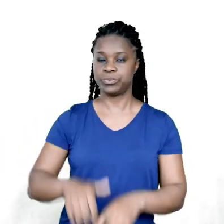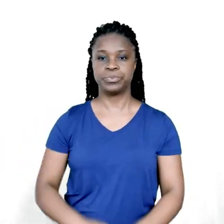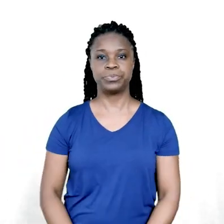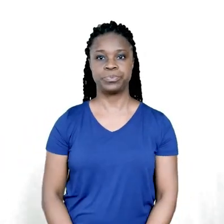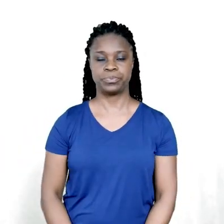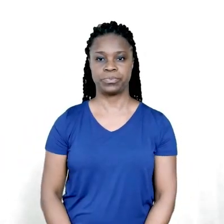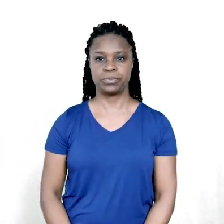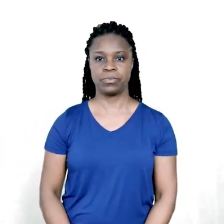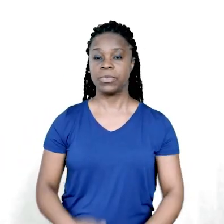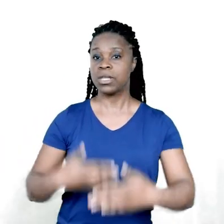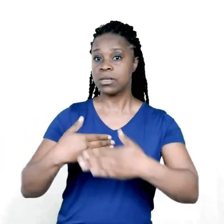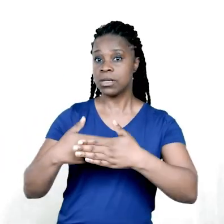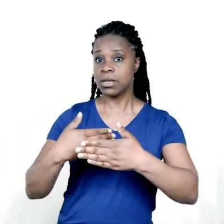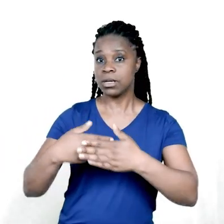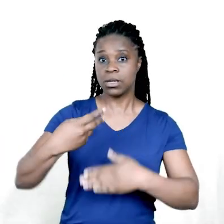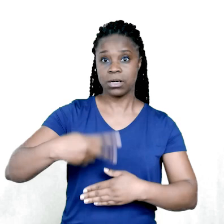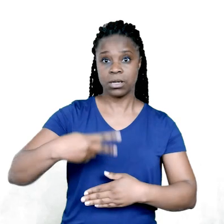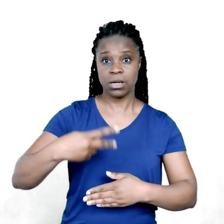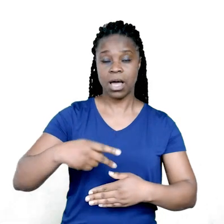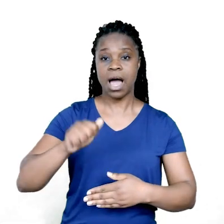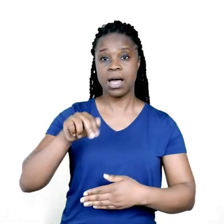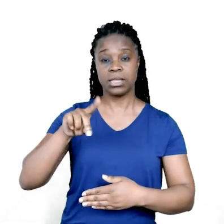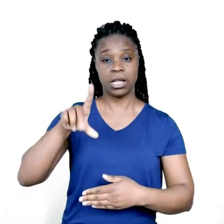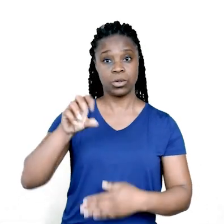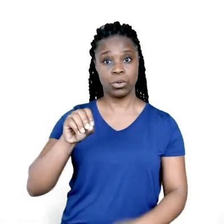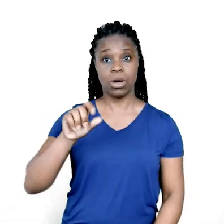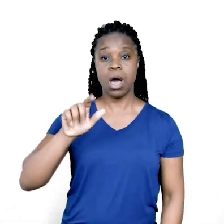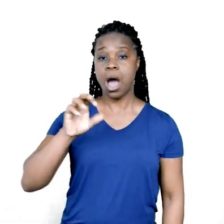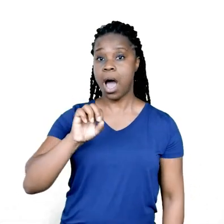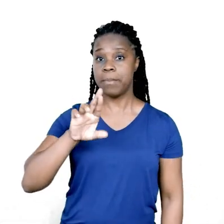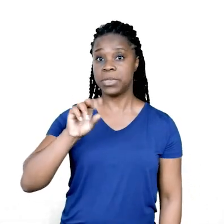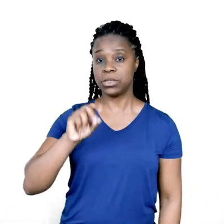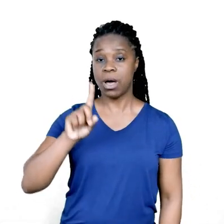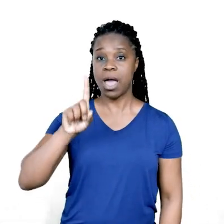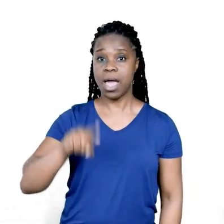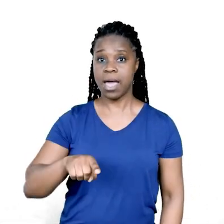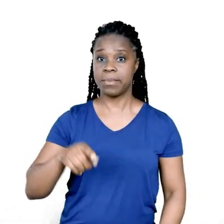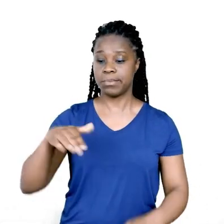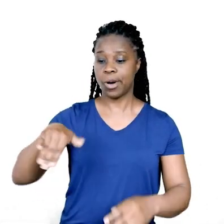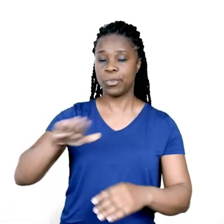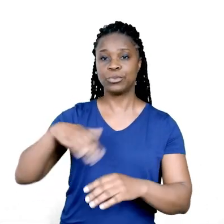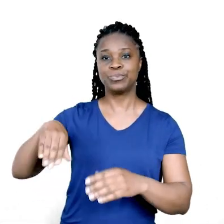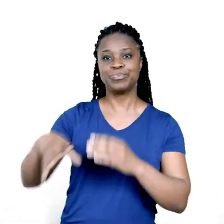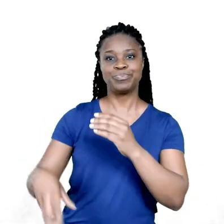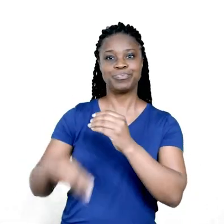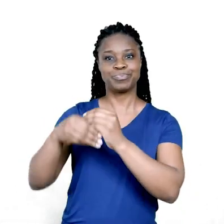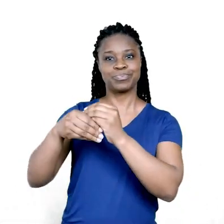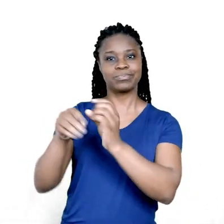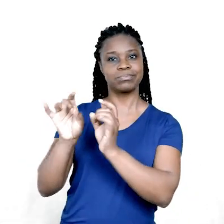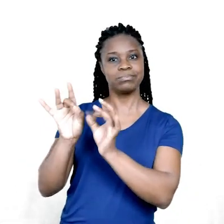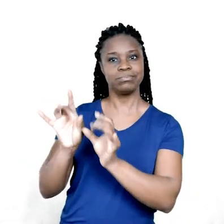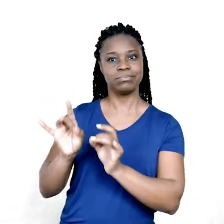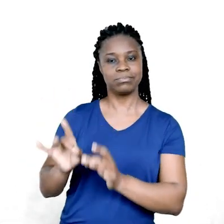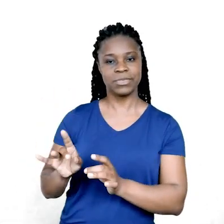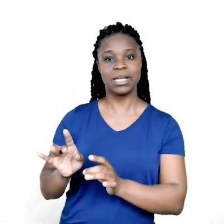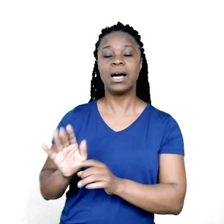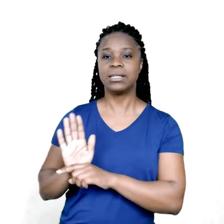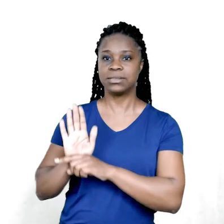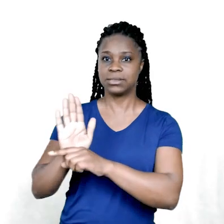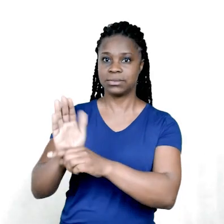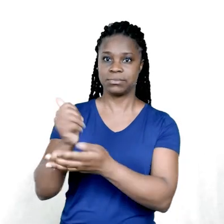gestores. Em Ribeirão Preto, o análogo de ação rápida é dispensado pelo componente especializado da